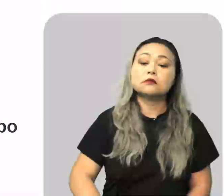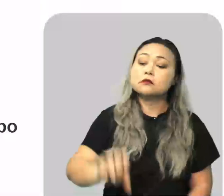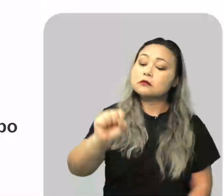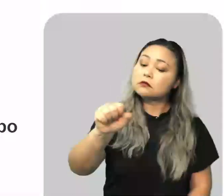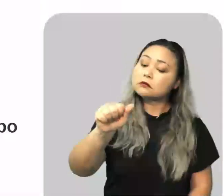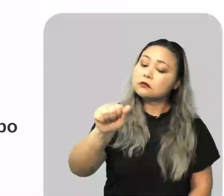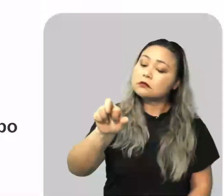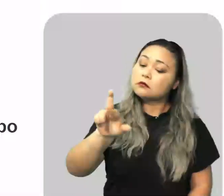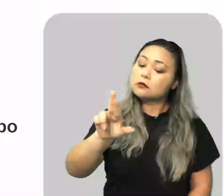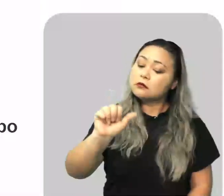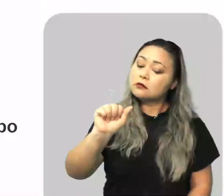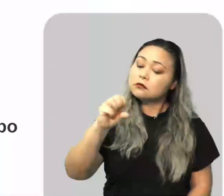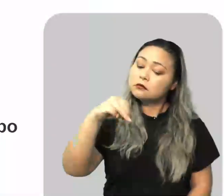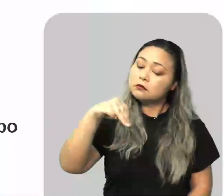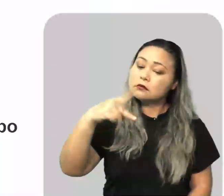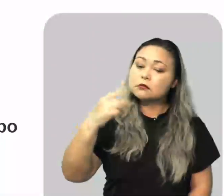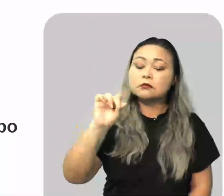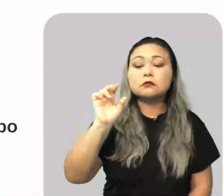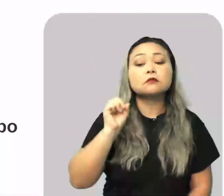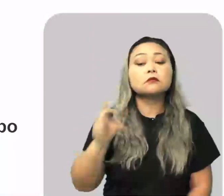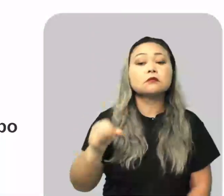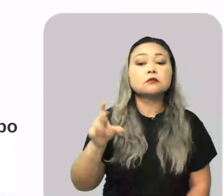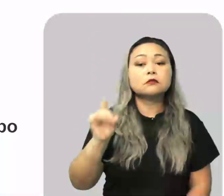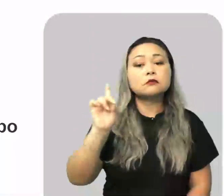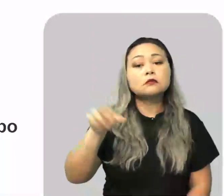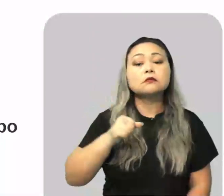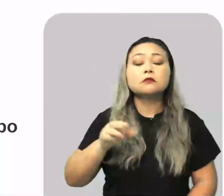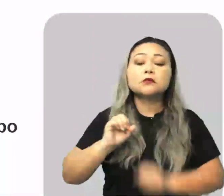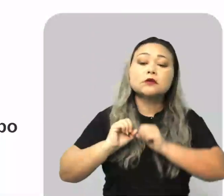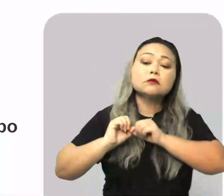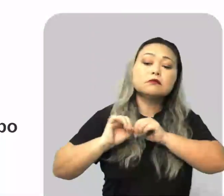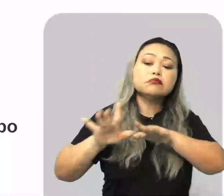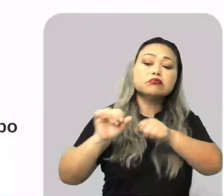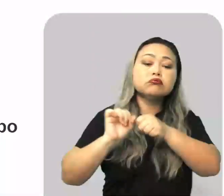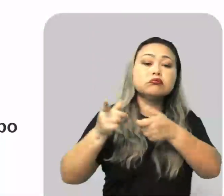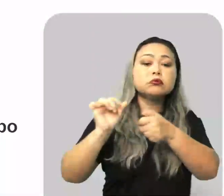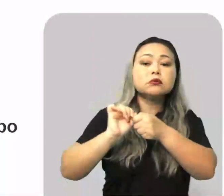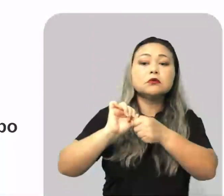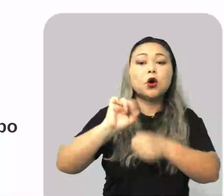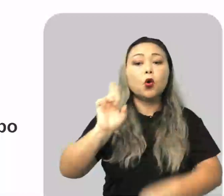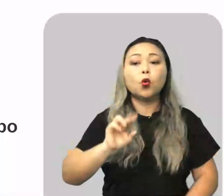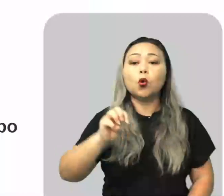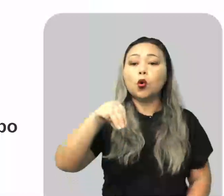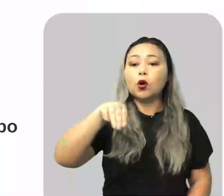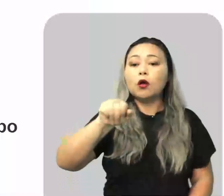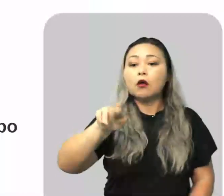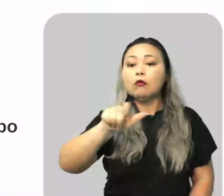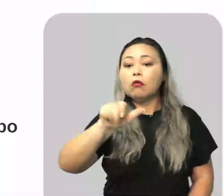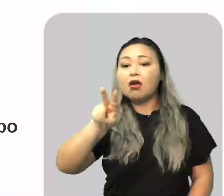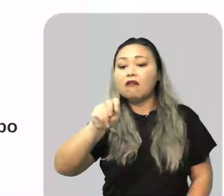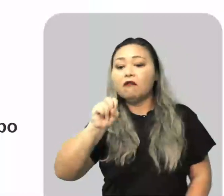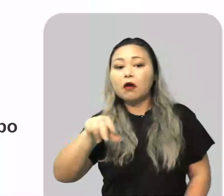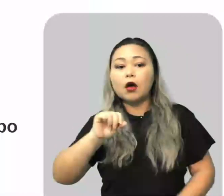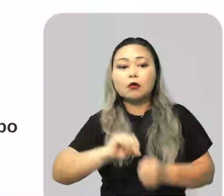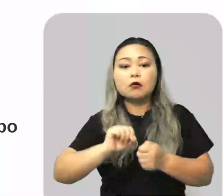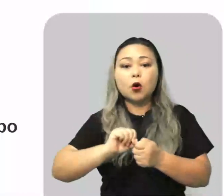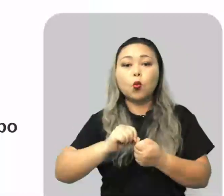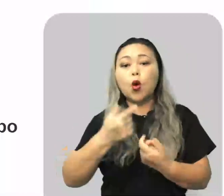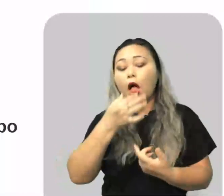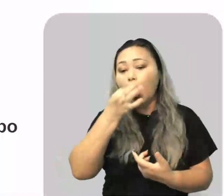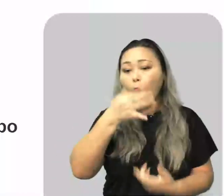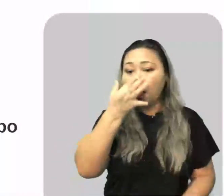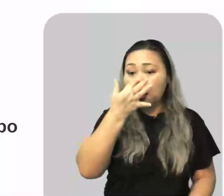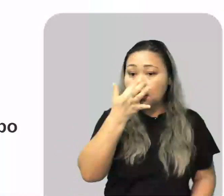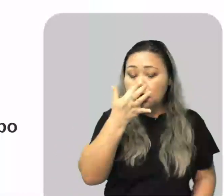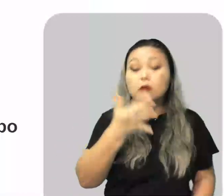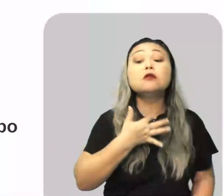o sarampo é transmitido pelos vírus do gênero morbilivírus. através do contato com gotículas do nariz, da boca